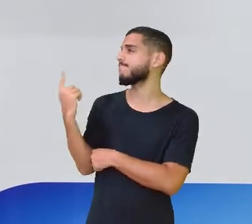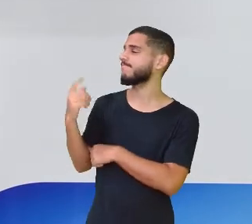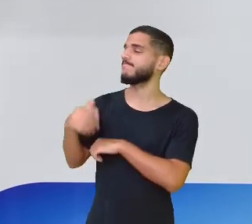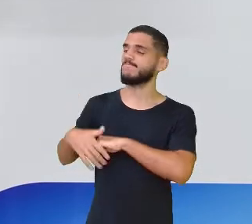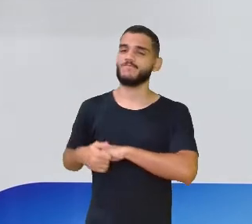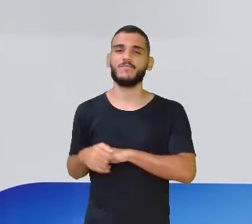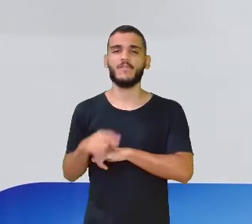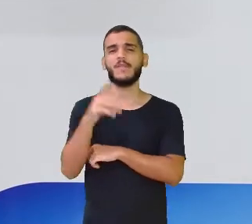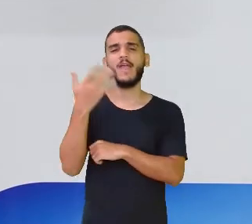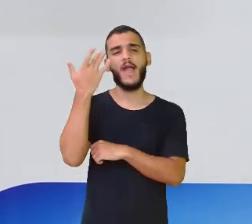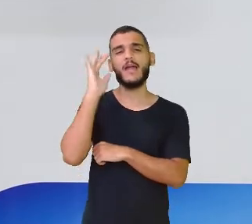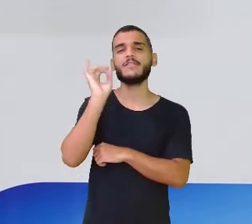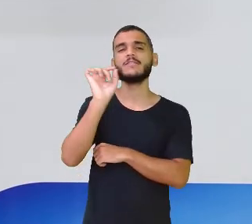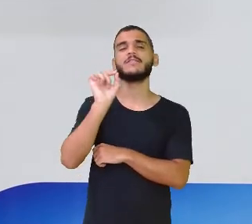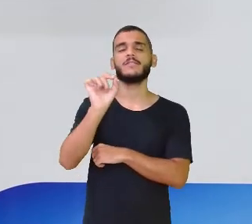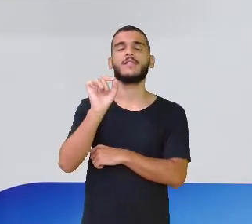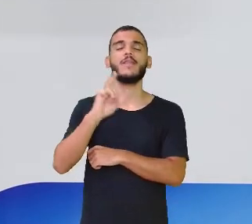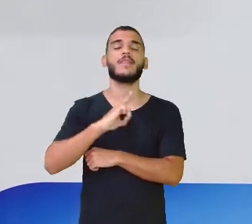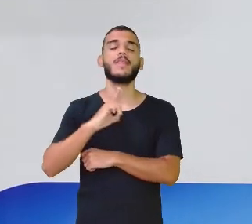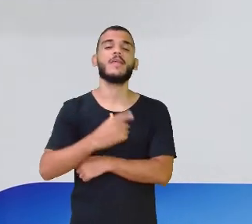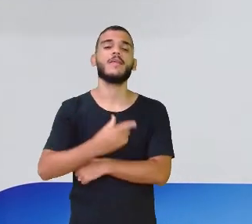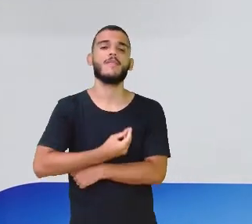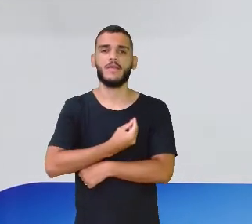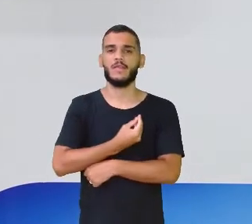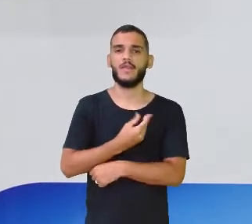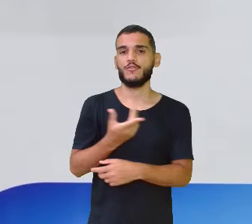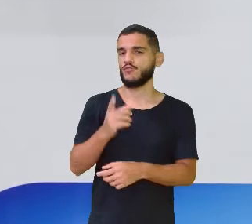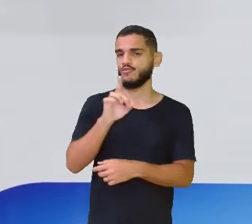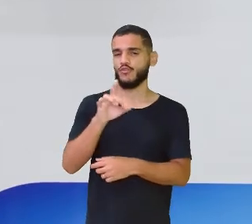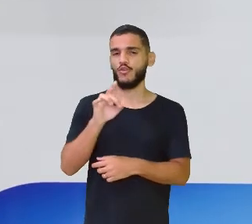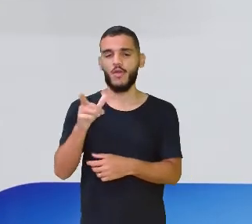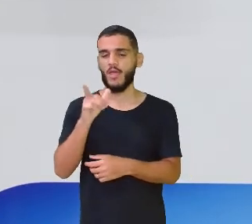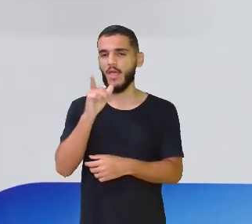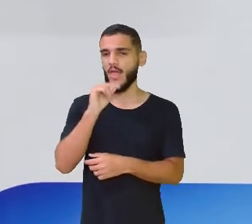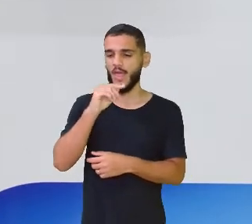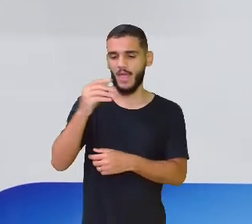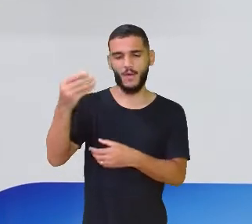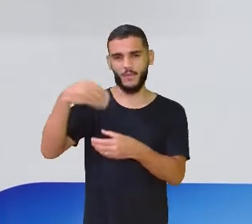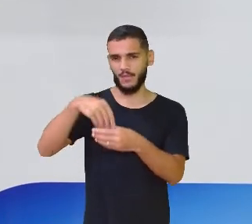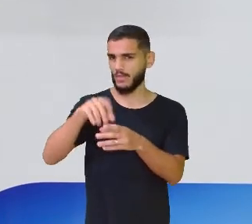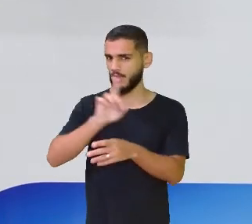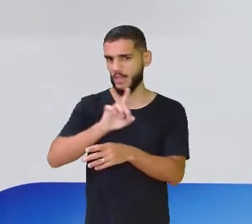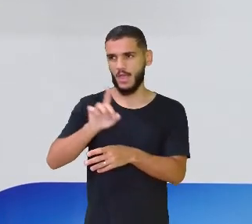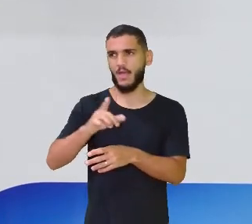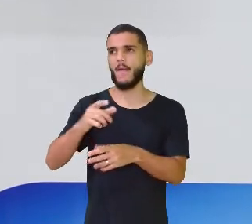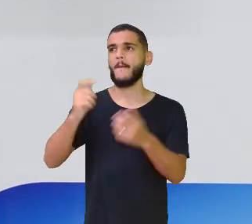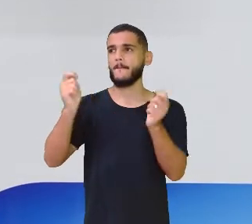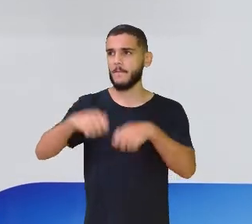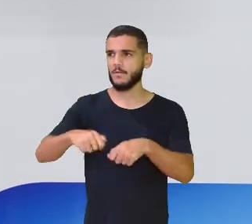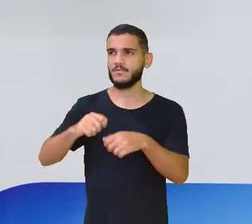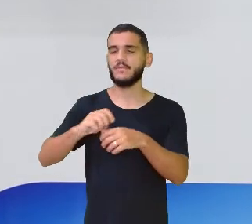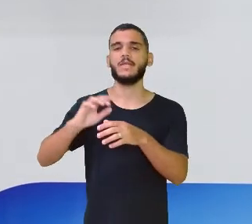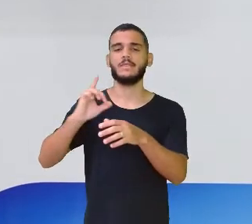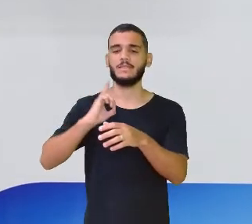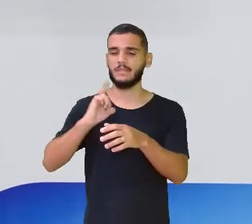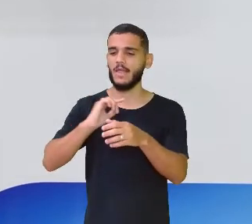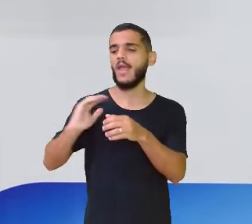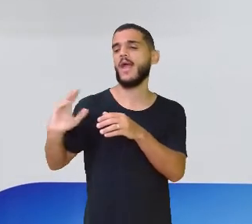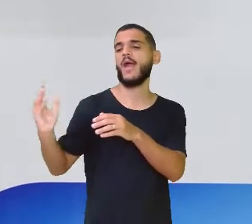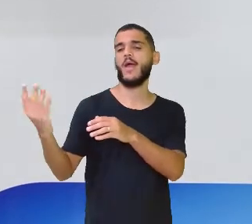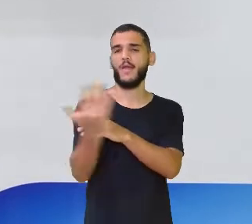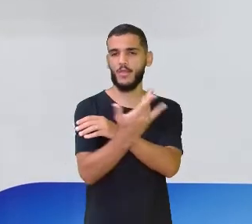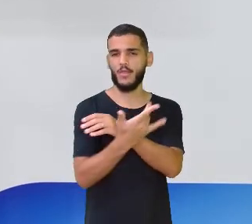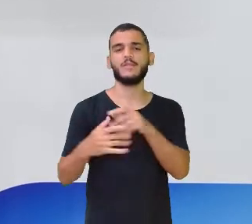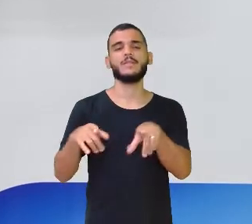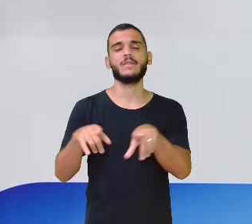que tem aí nesse lago que tem vida? Não só dentro do lago, tá, professora Márcia? Pode estar ao redor. Se eles falarem aí, você vai me dizendo. O